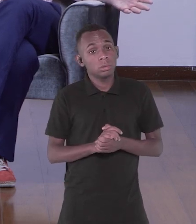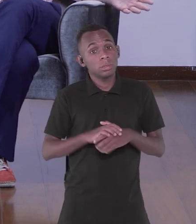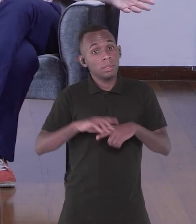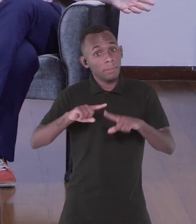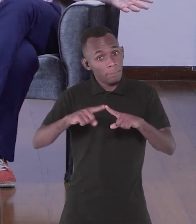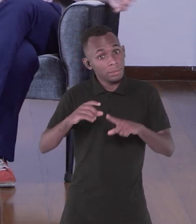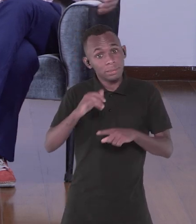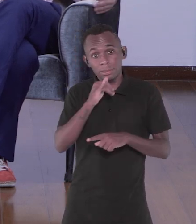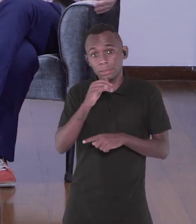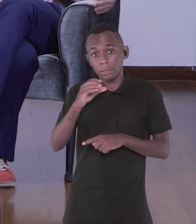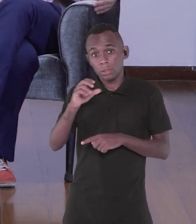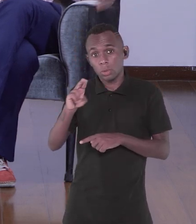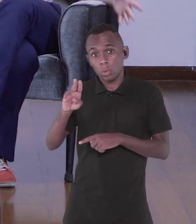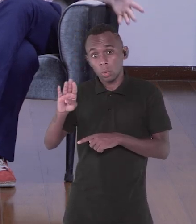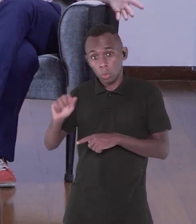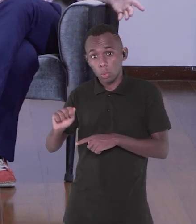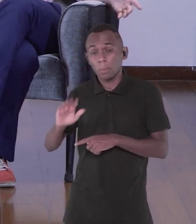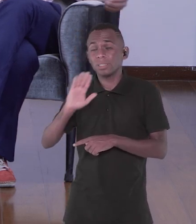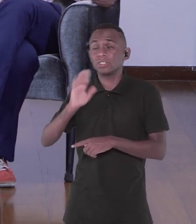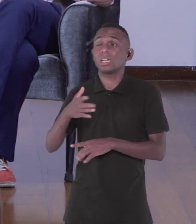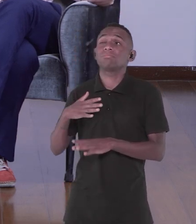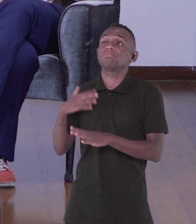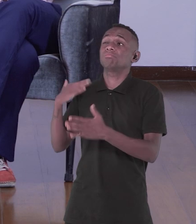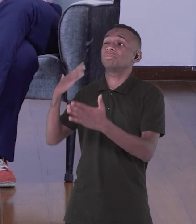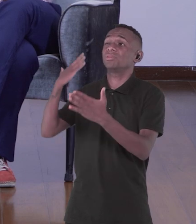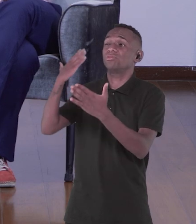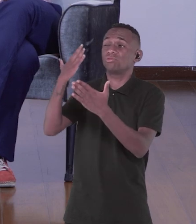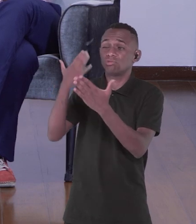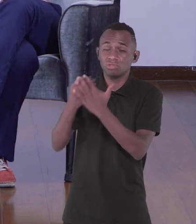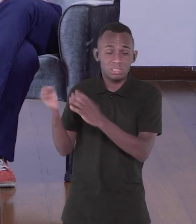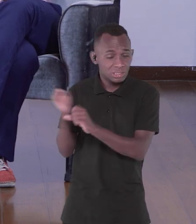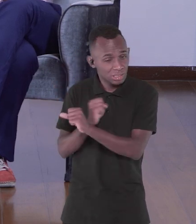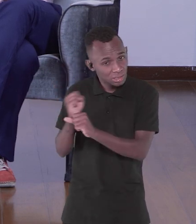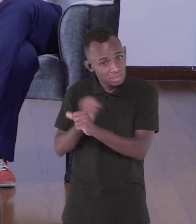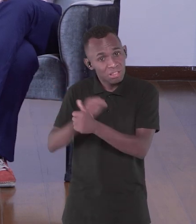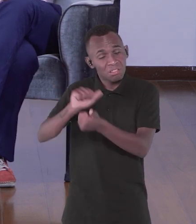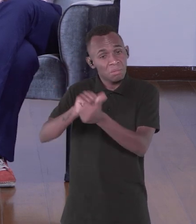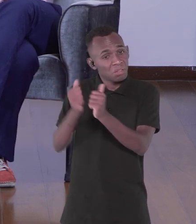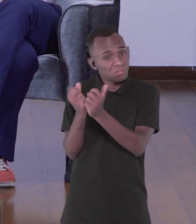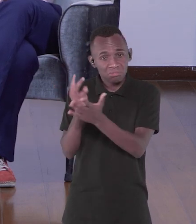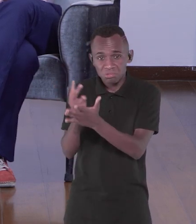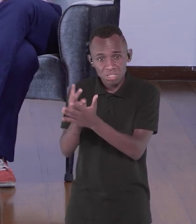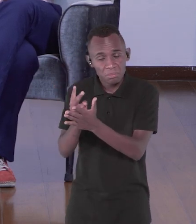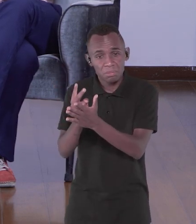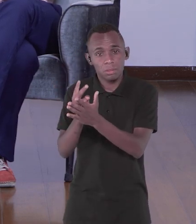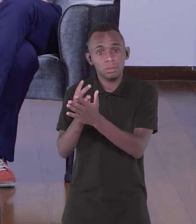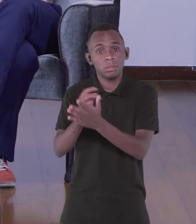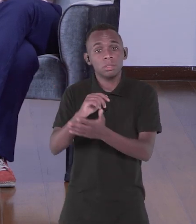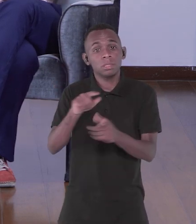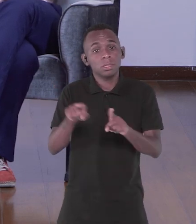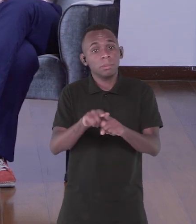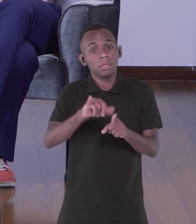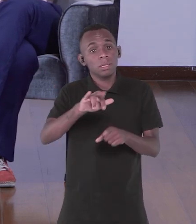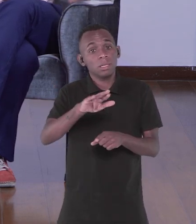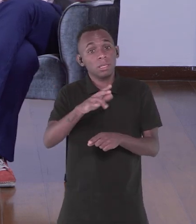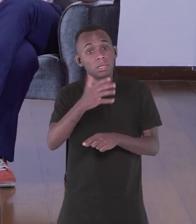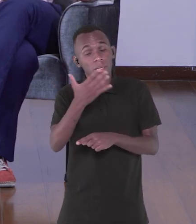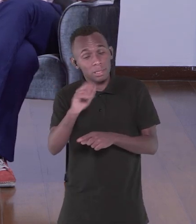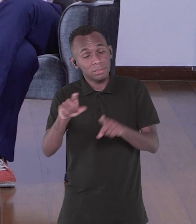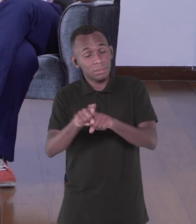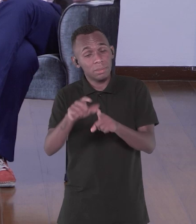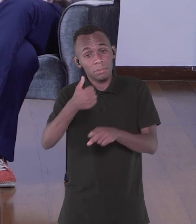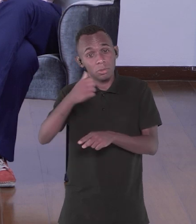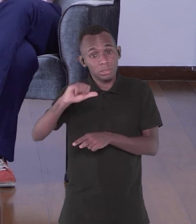Cuba é um exemplo de décadas e se reinventaram. O Irã tem essas sanções desde